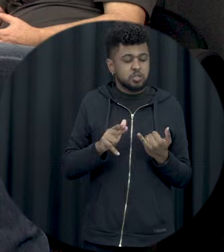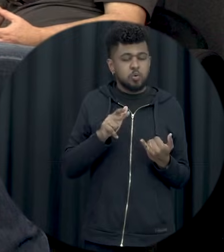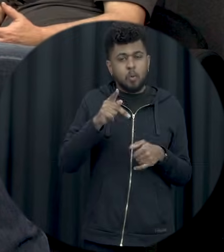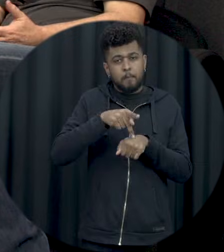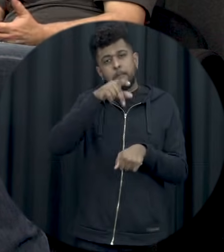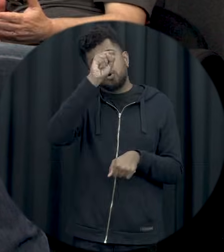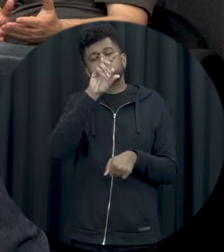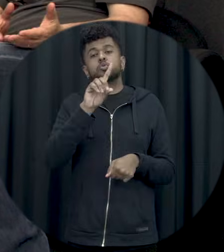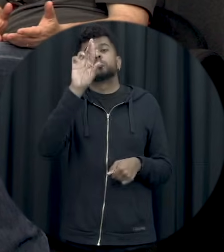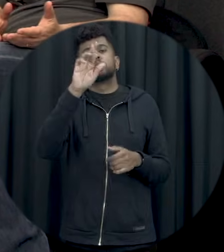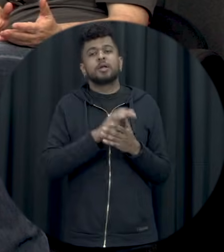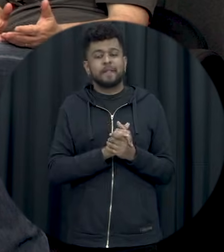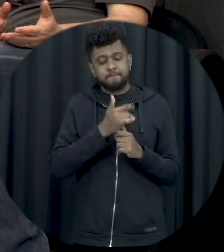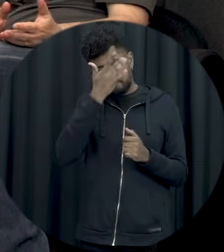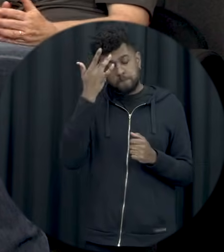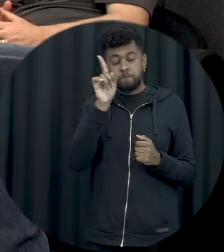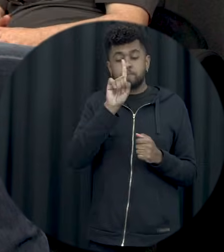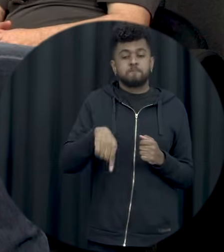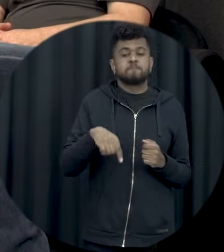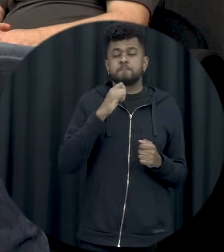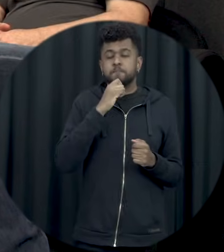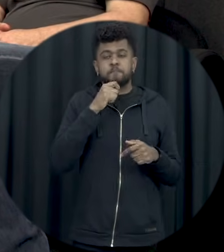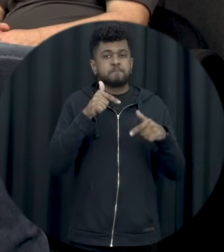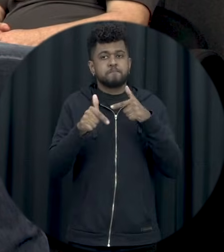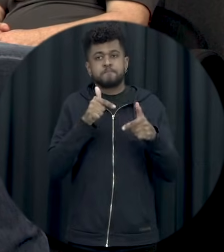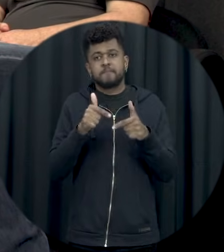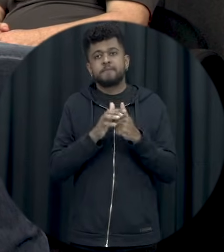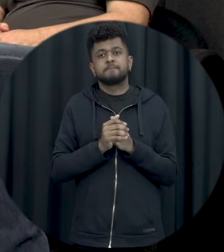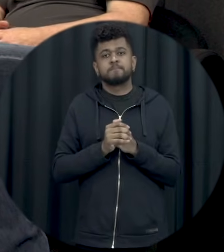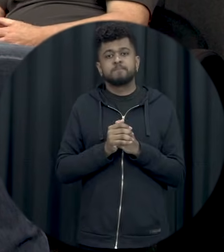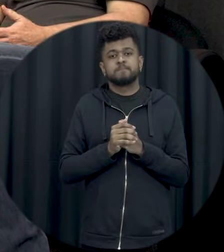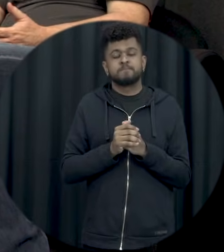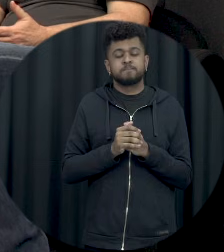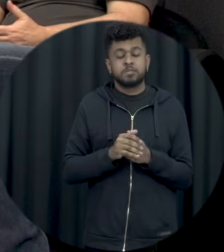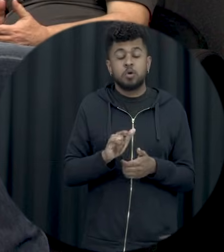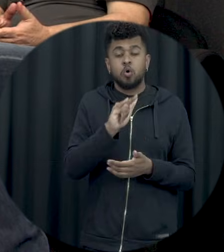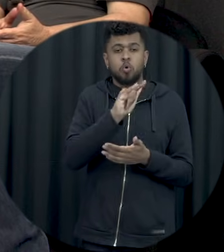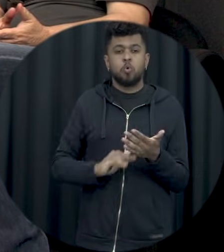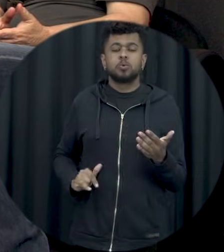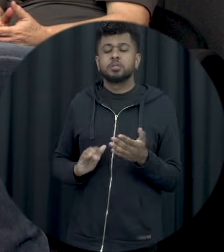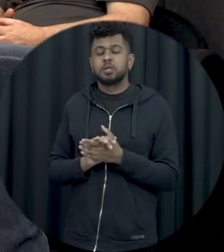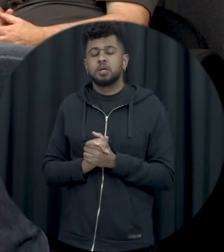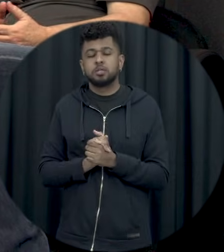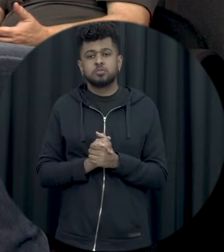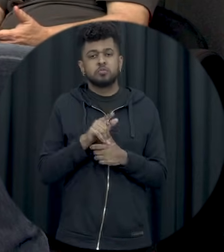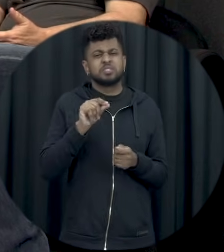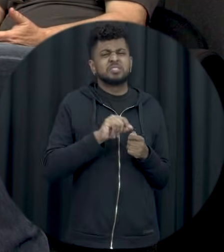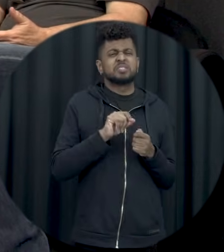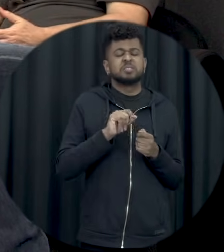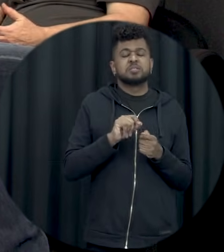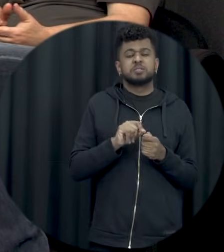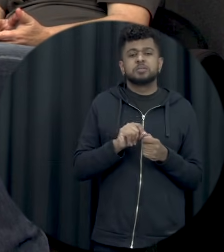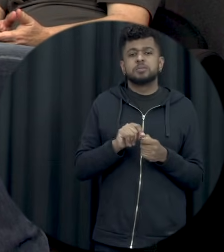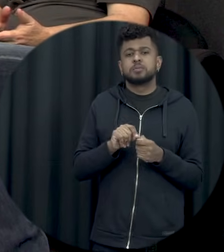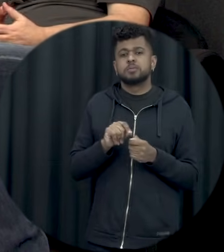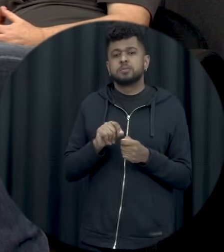né? Para quem não é ainda empregado, né? Um contrato para você fazer pesquisa num programa de